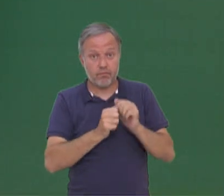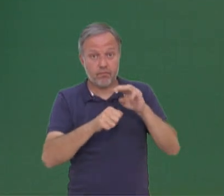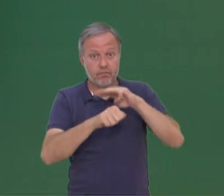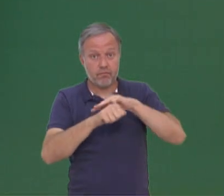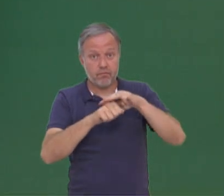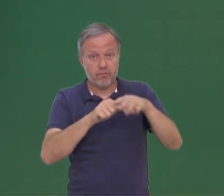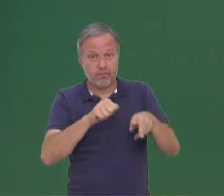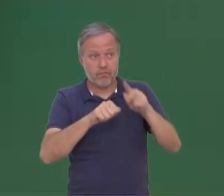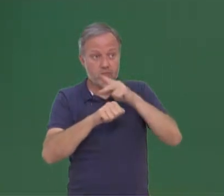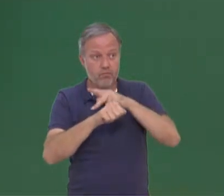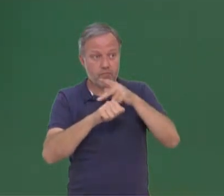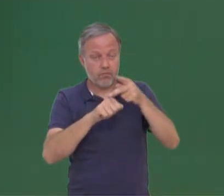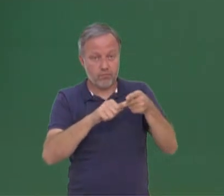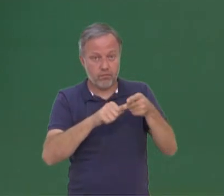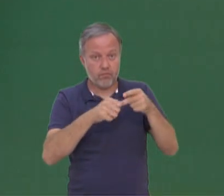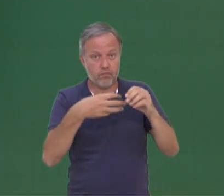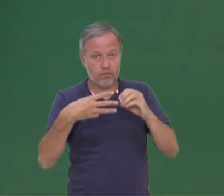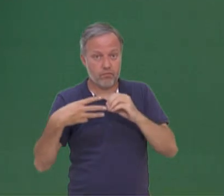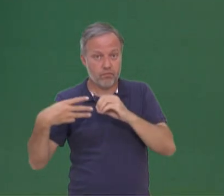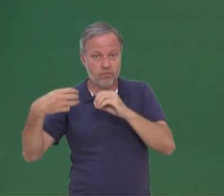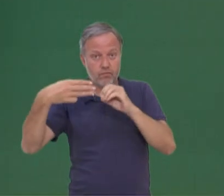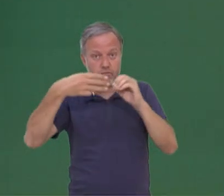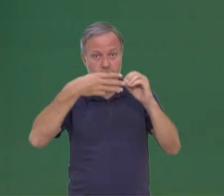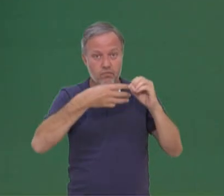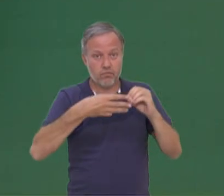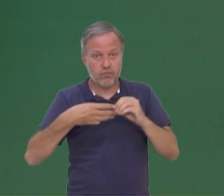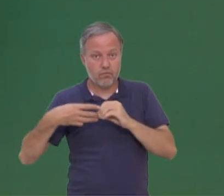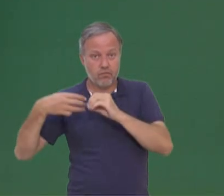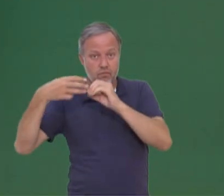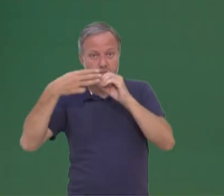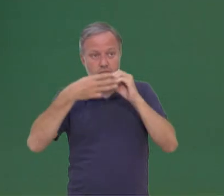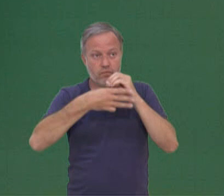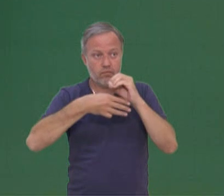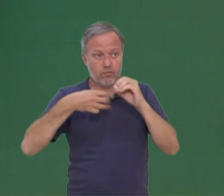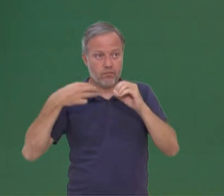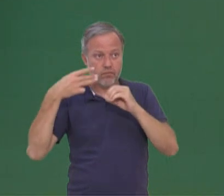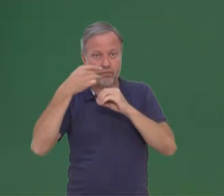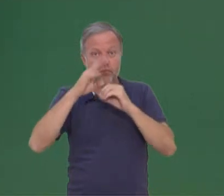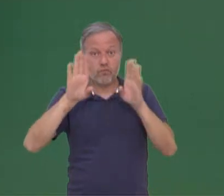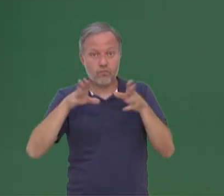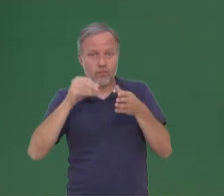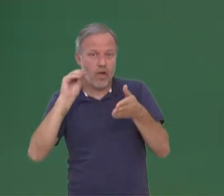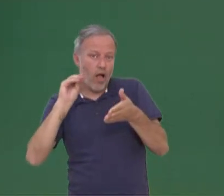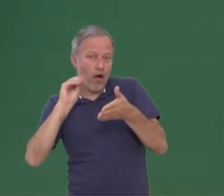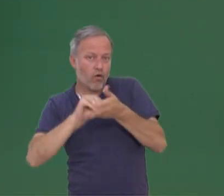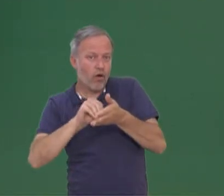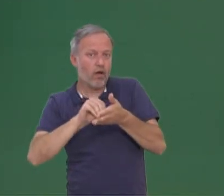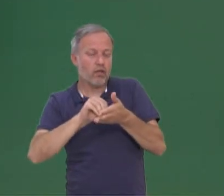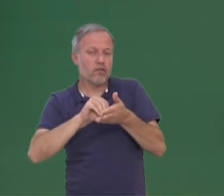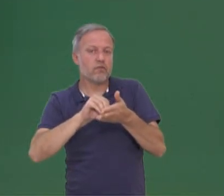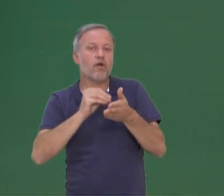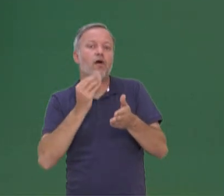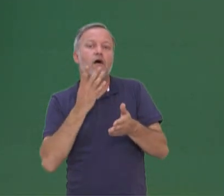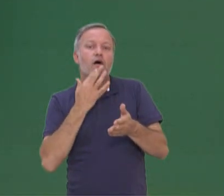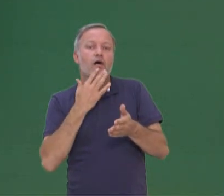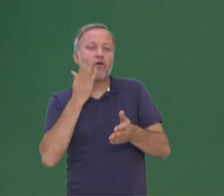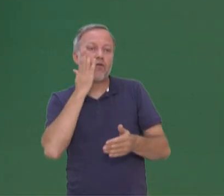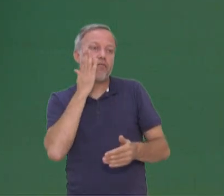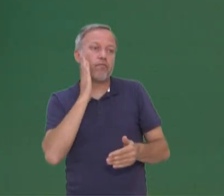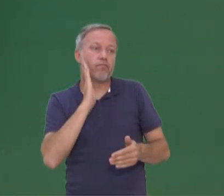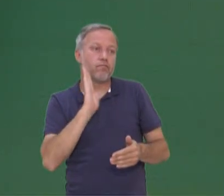parede celular e o citoplasma ali dentro. Quando ele coloca um corante azul de metileno, que reage com